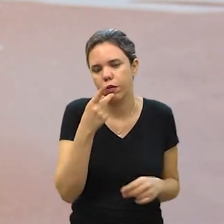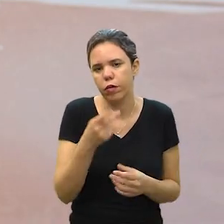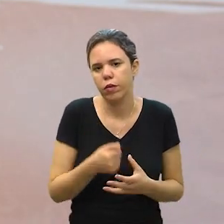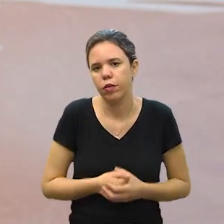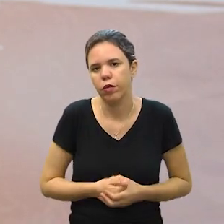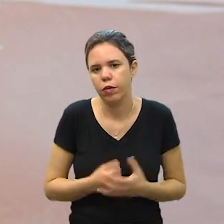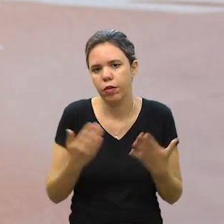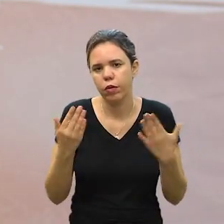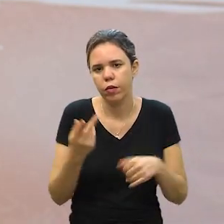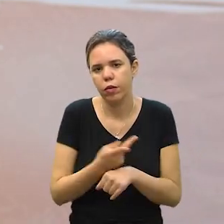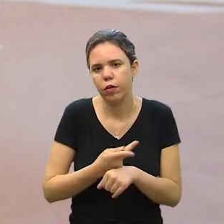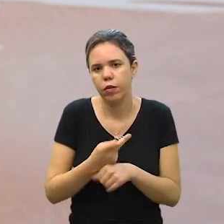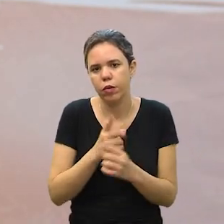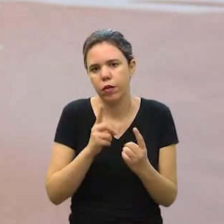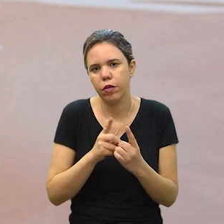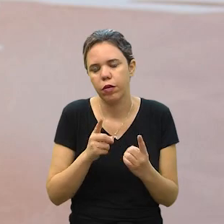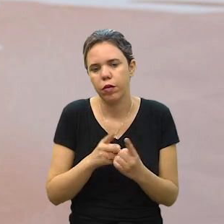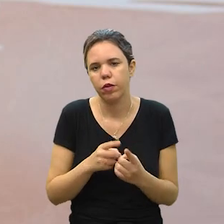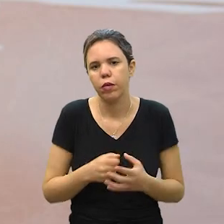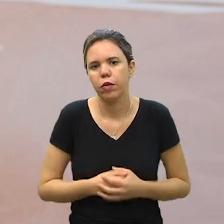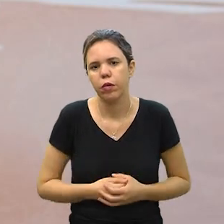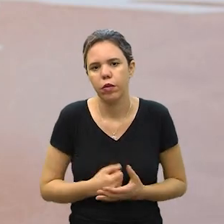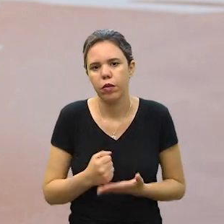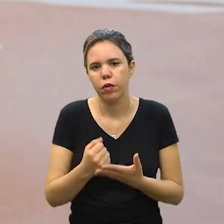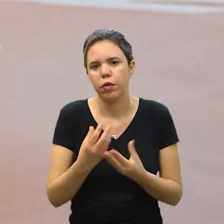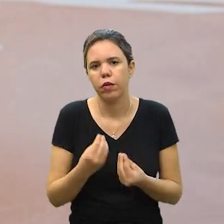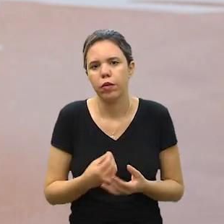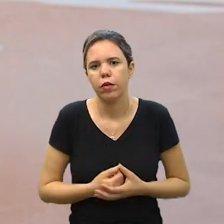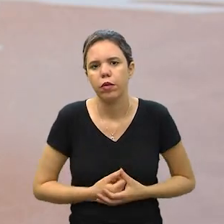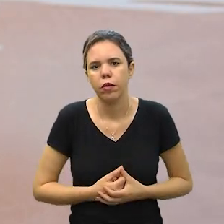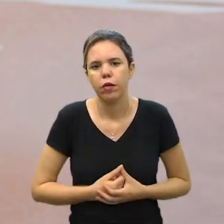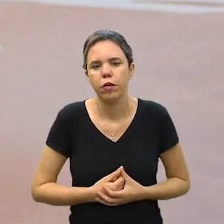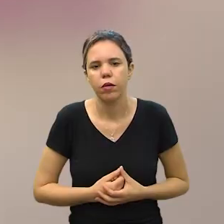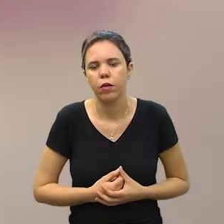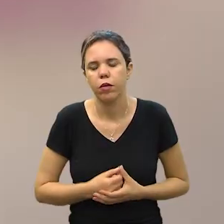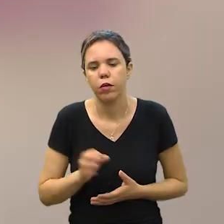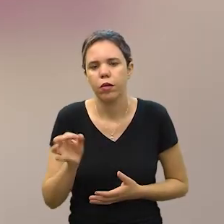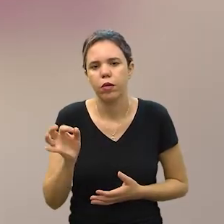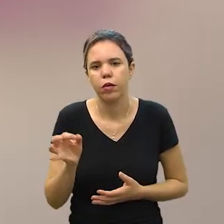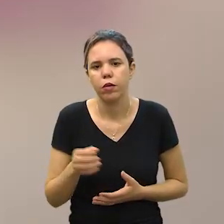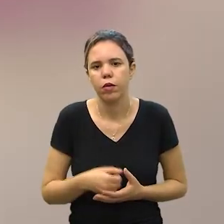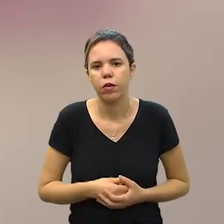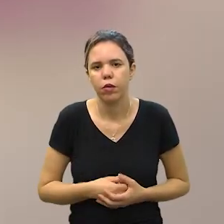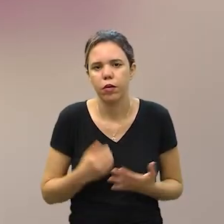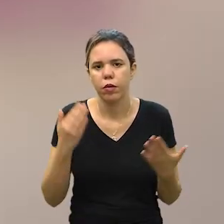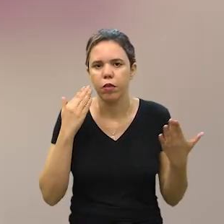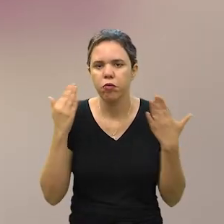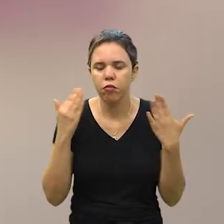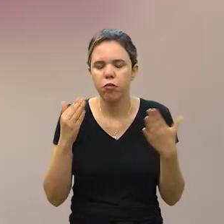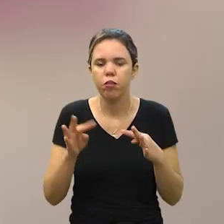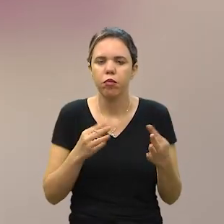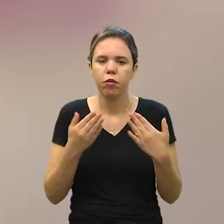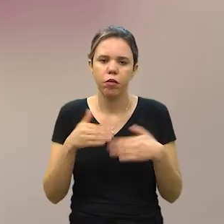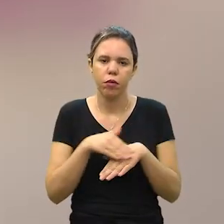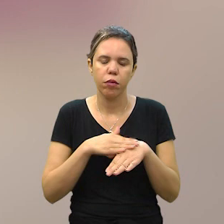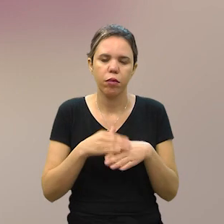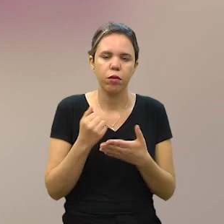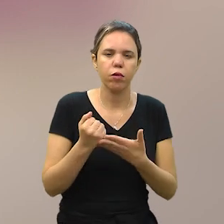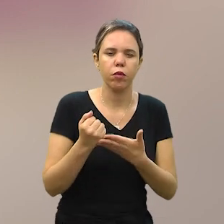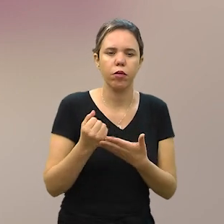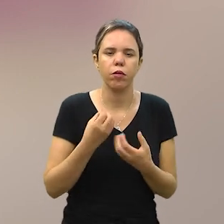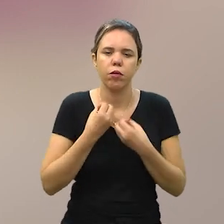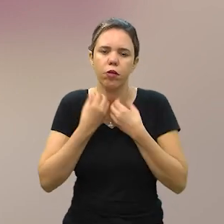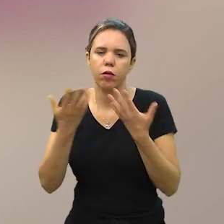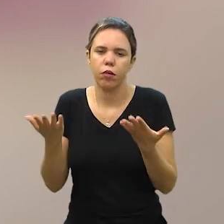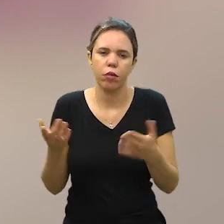você disse, né, procurar esse atendimento tem ajudado muito. Com certeza, a psicoterapia é um